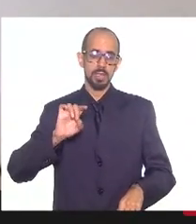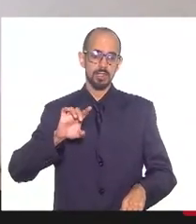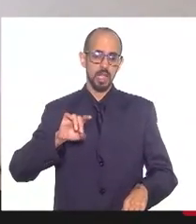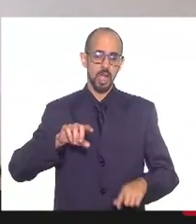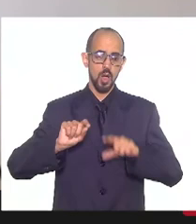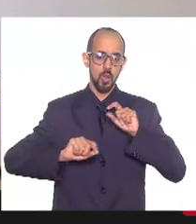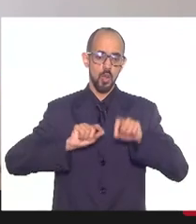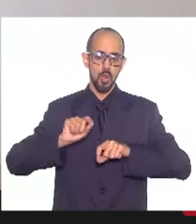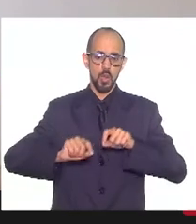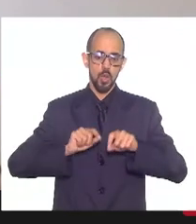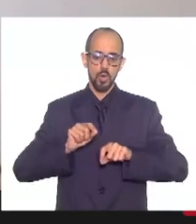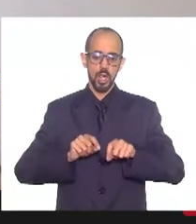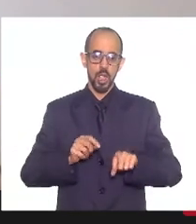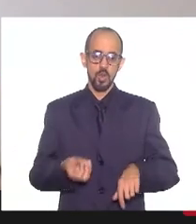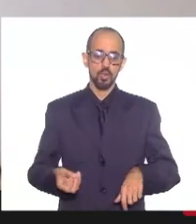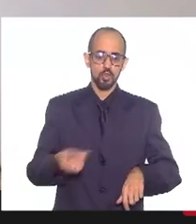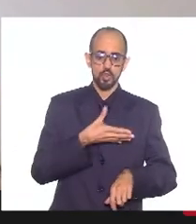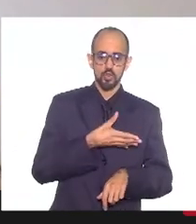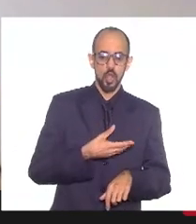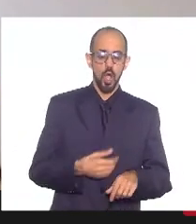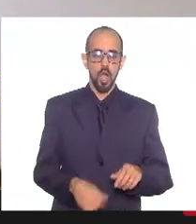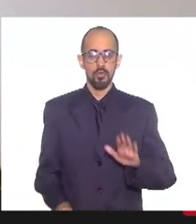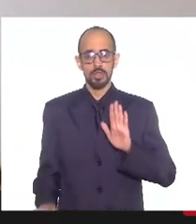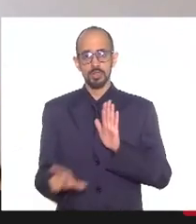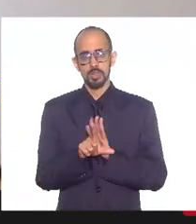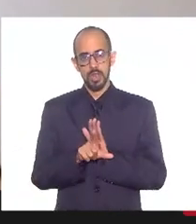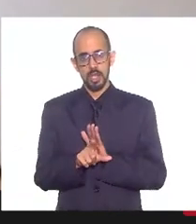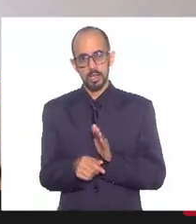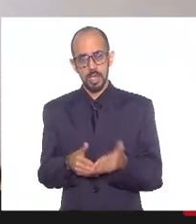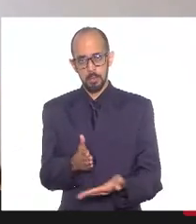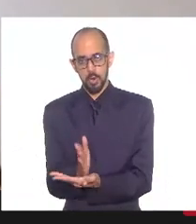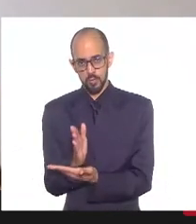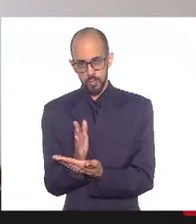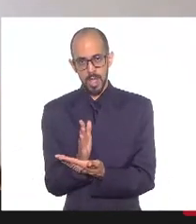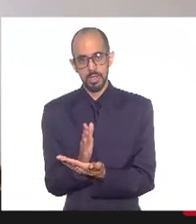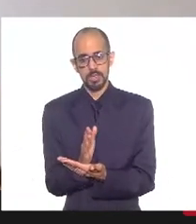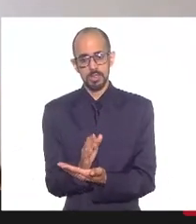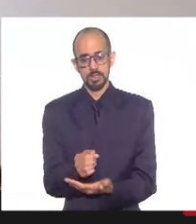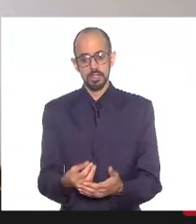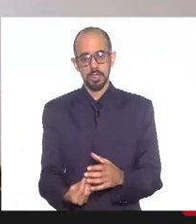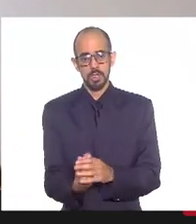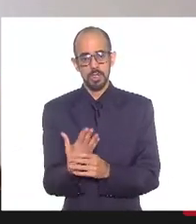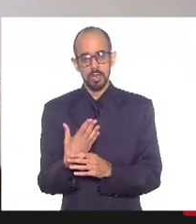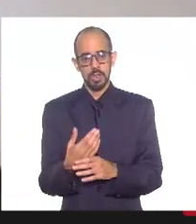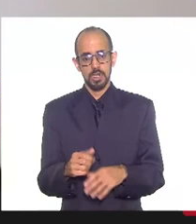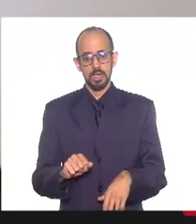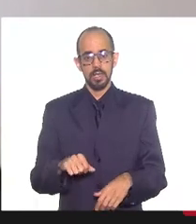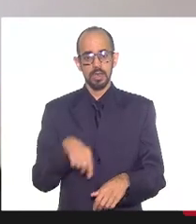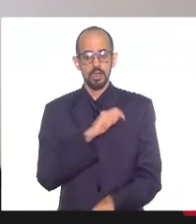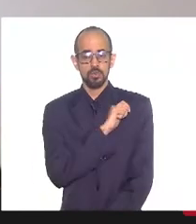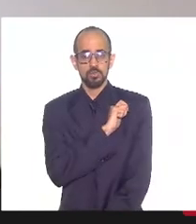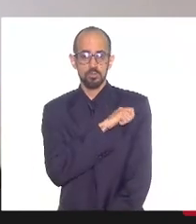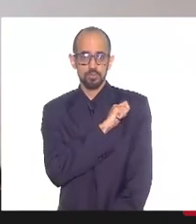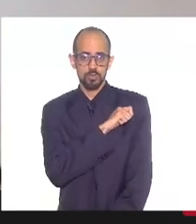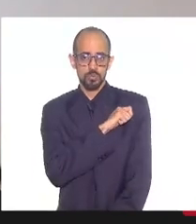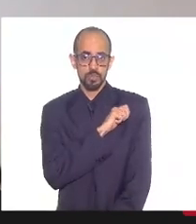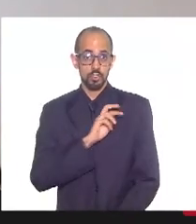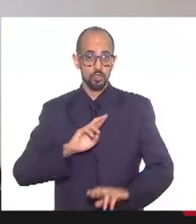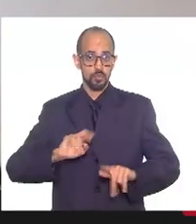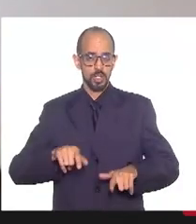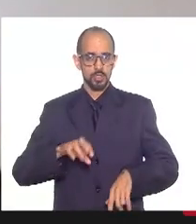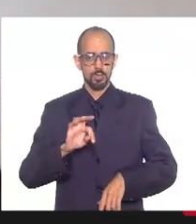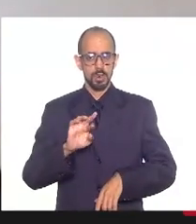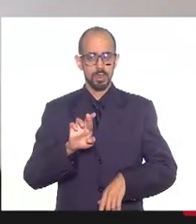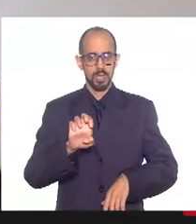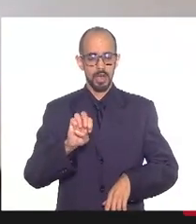os recém-aprovado dispositivo que criam regime tributário diferenciado para as térmicas e que, dessa